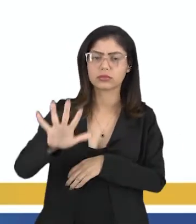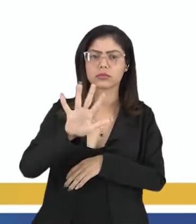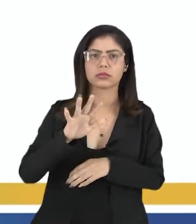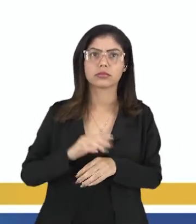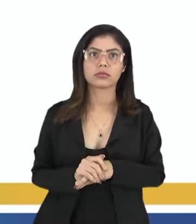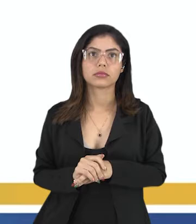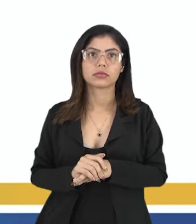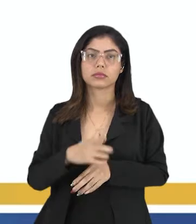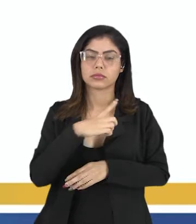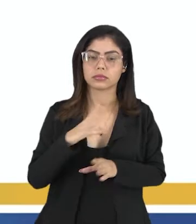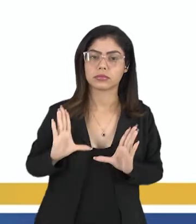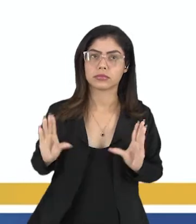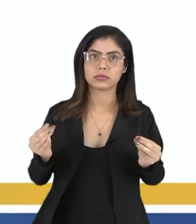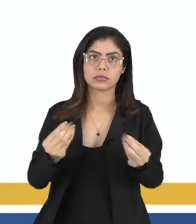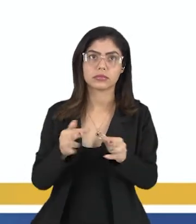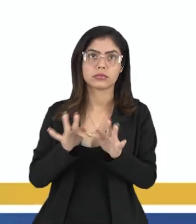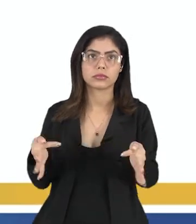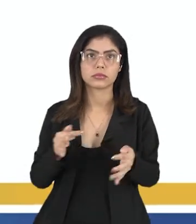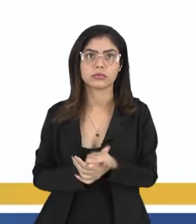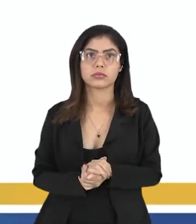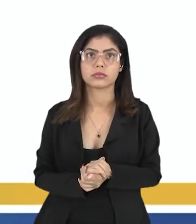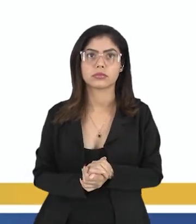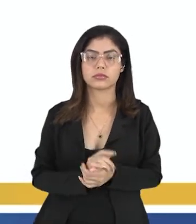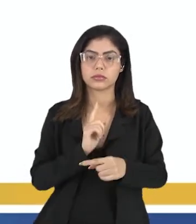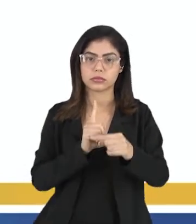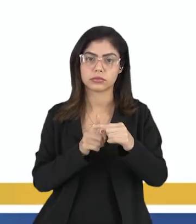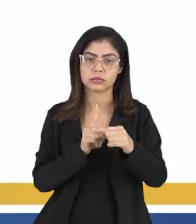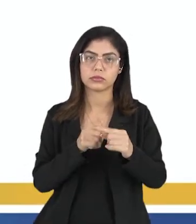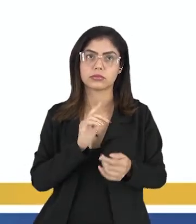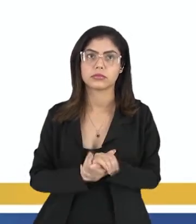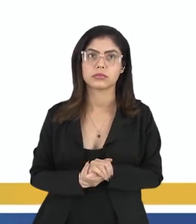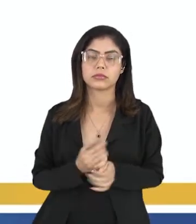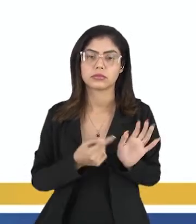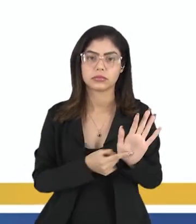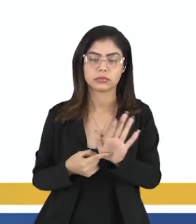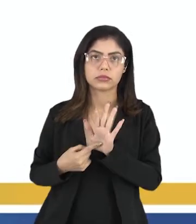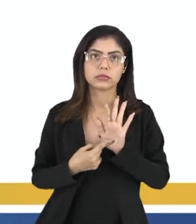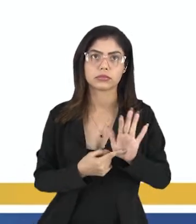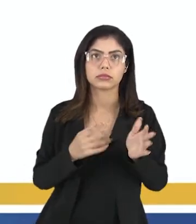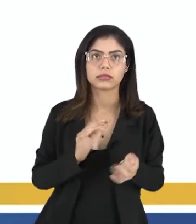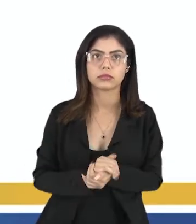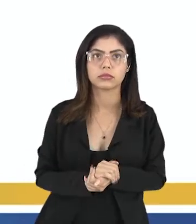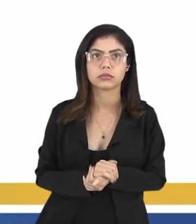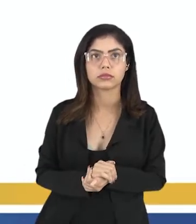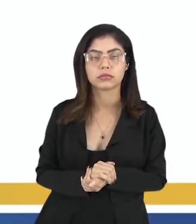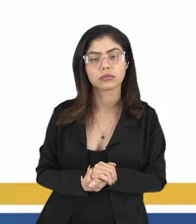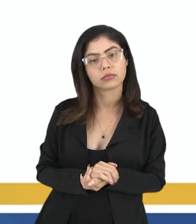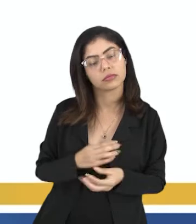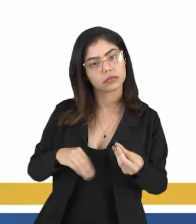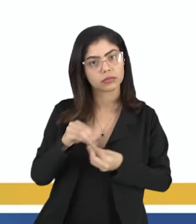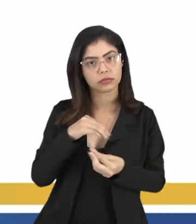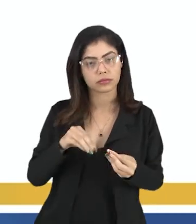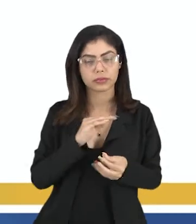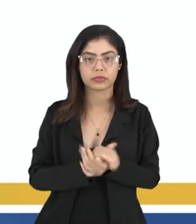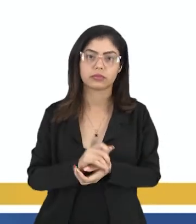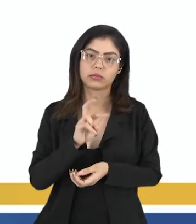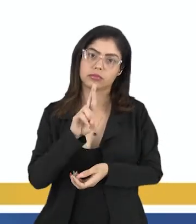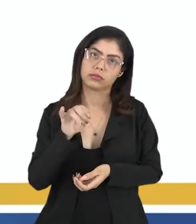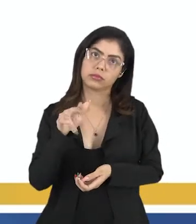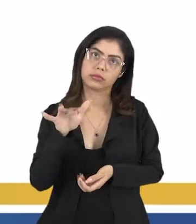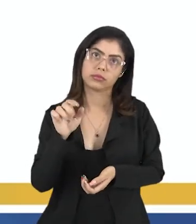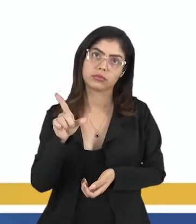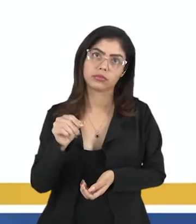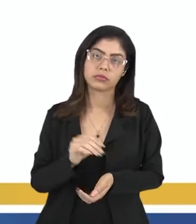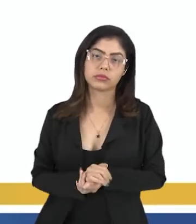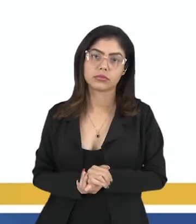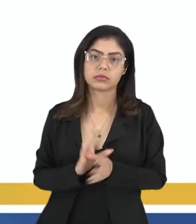geral. Então, aqui, ó, substância simples, sinal de mais, que vai indicar para a gente que é uma reação, então está reagindo com